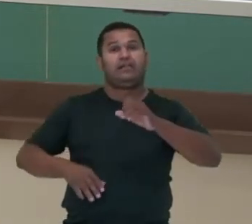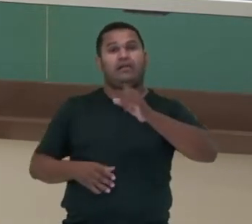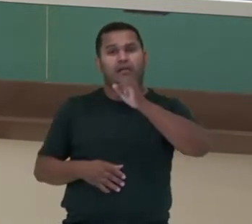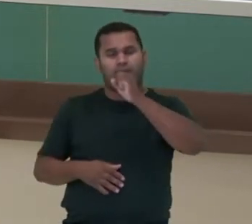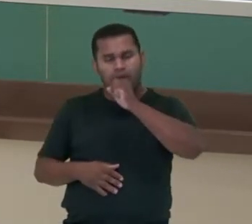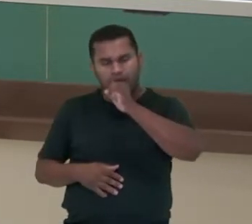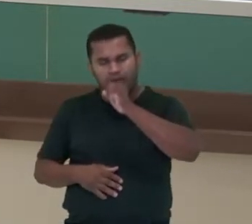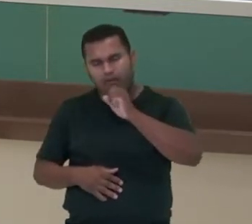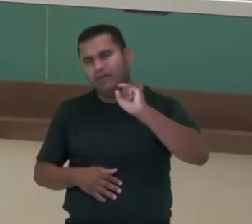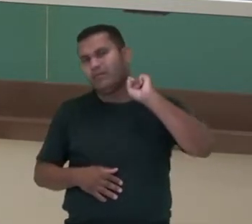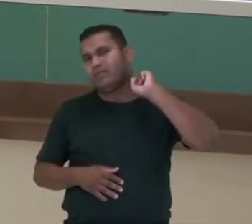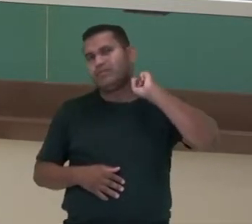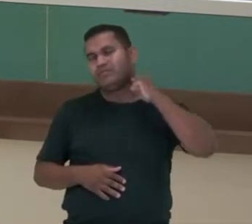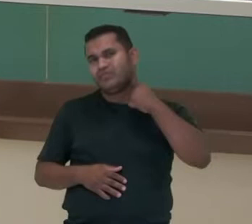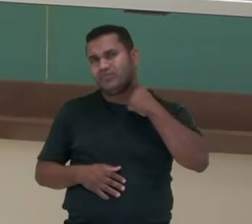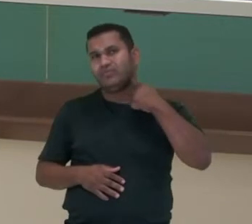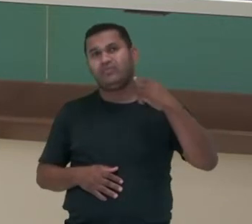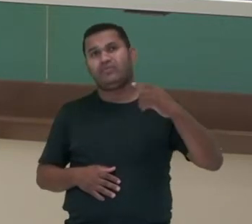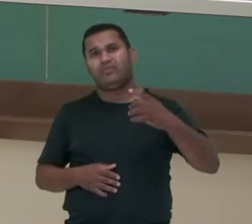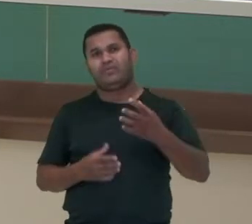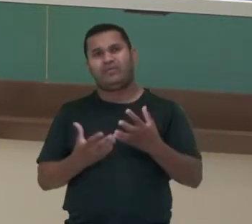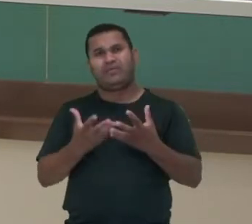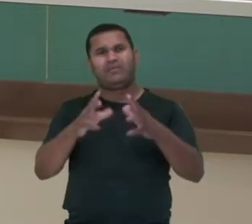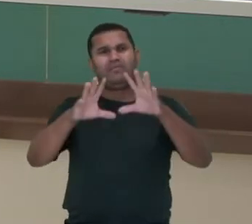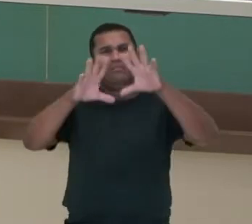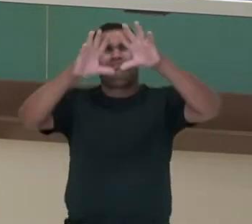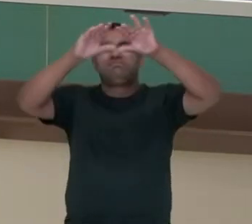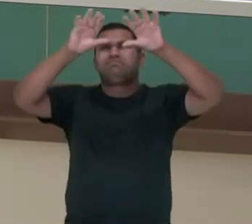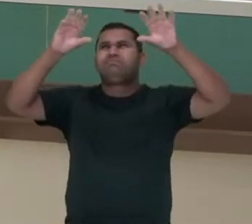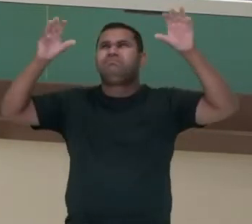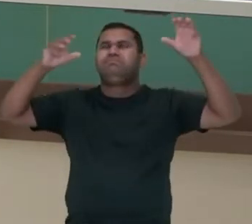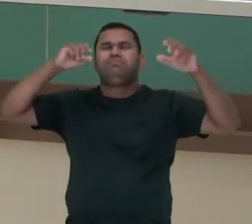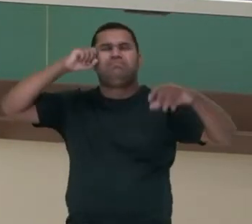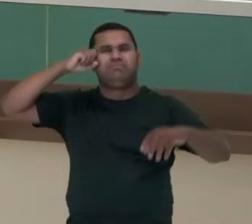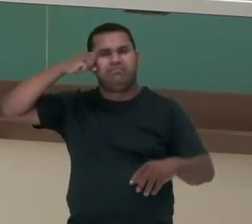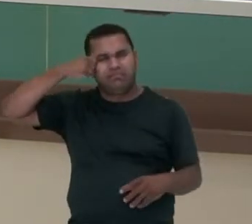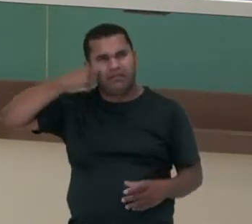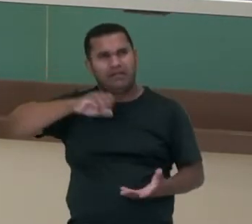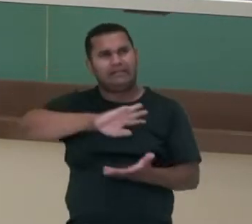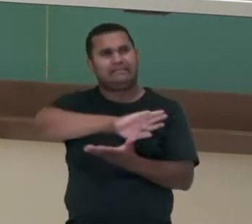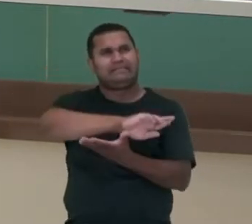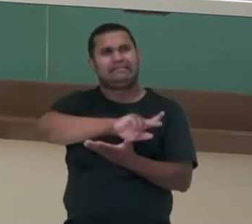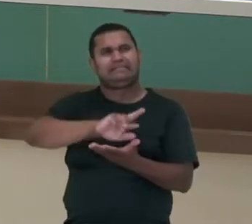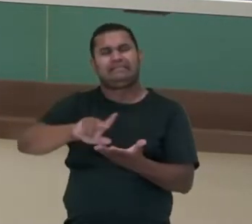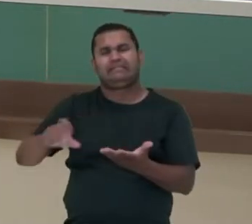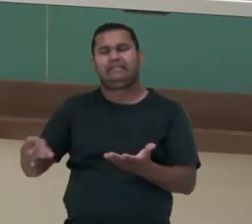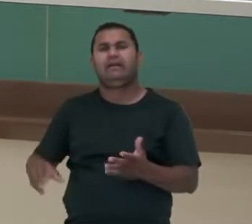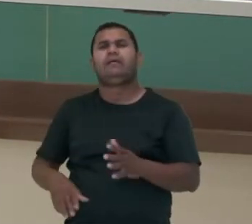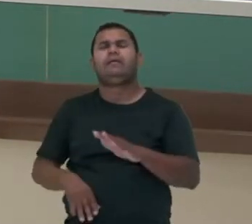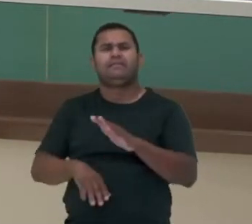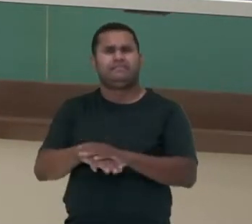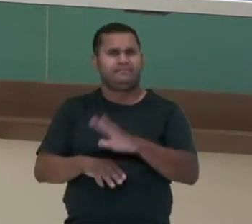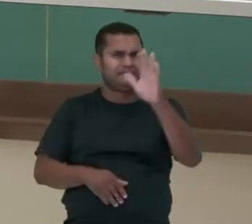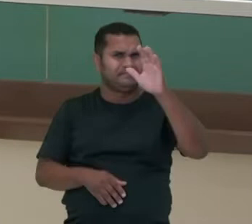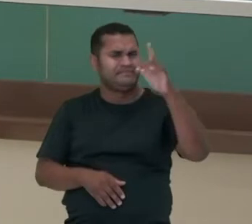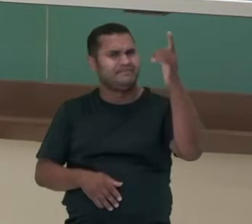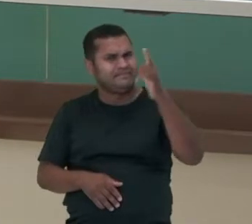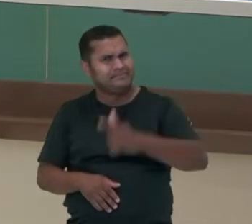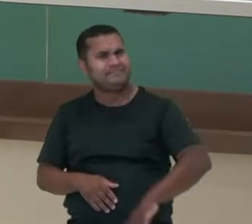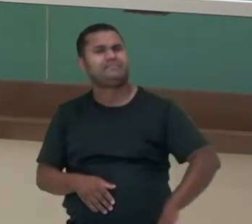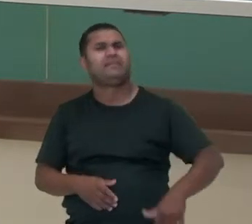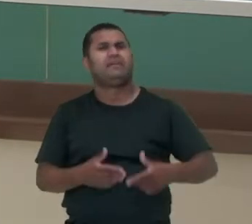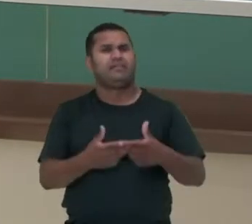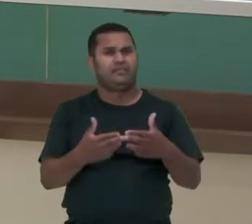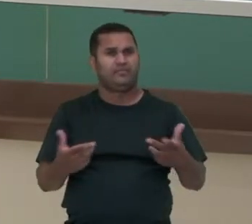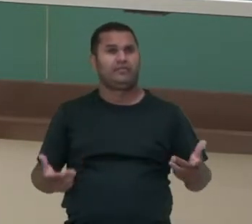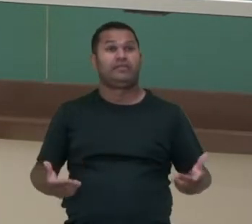aqui. Fiz um resumo, mas é interessante discutir. Tem vários outros elementos que a gente pode